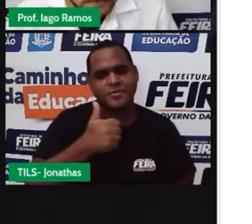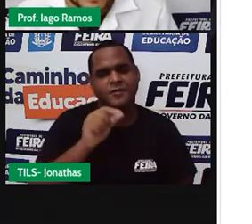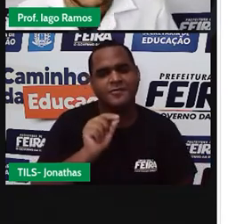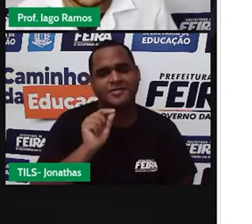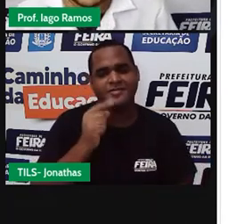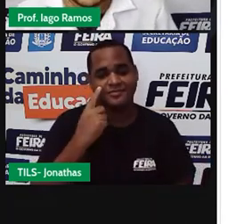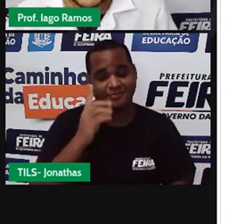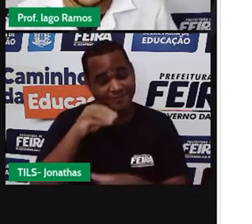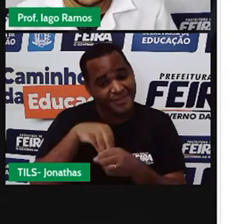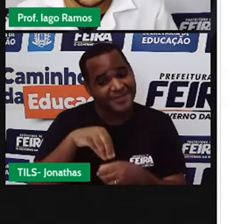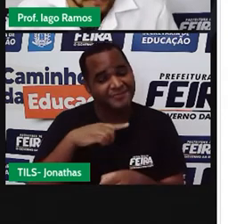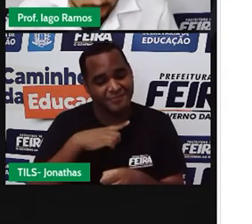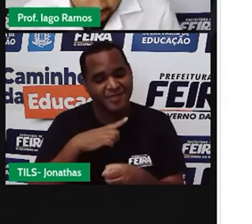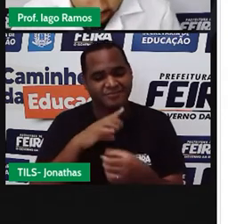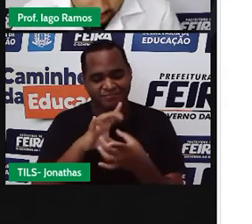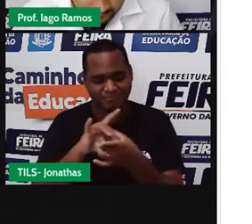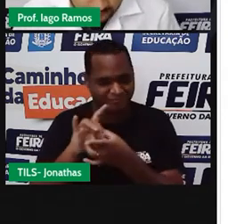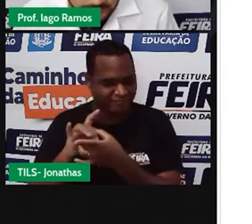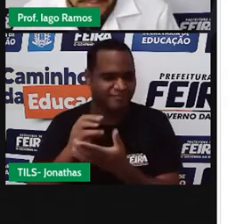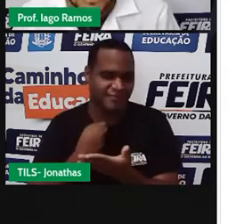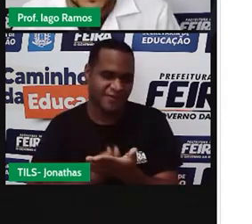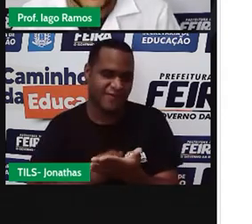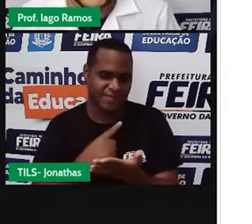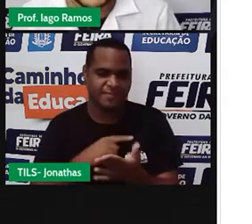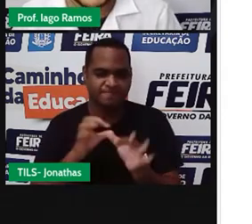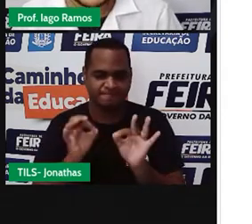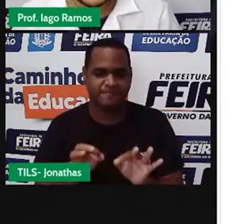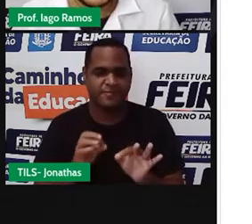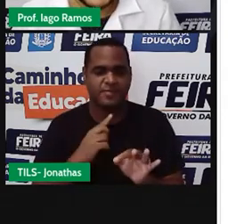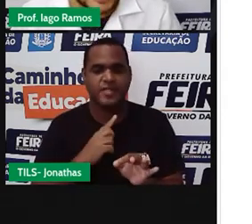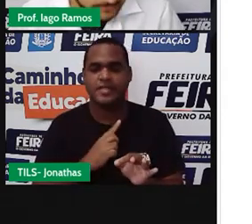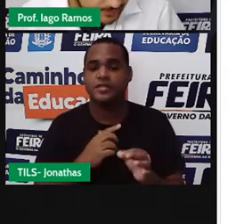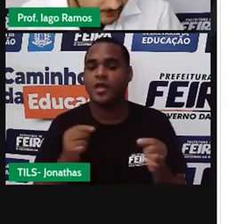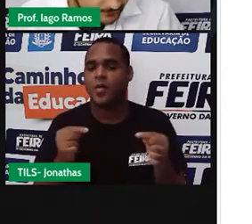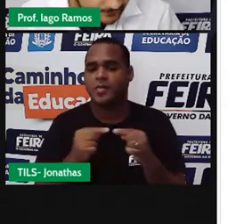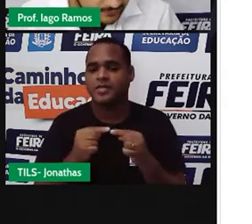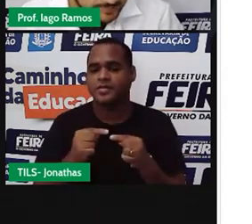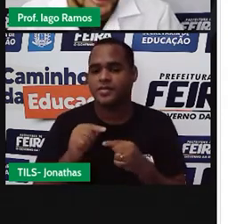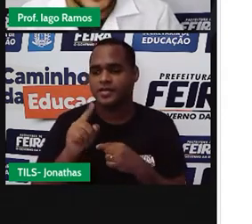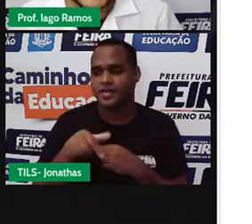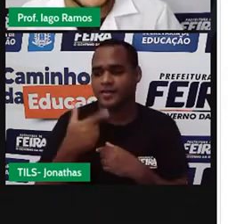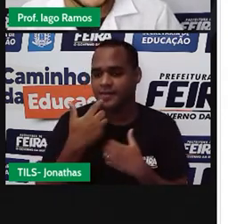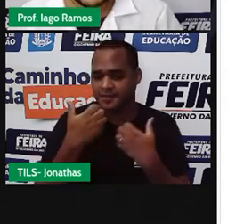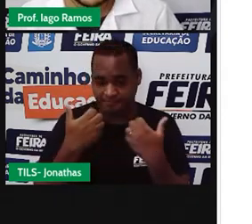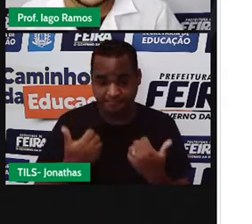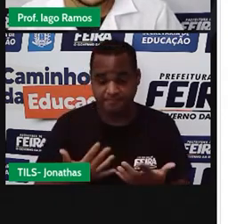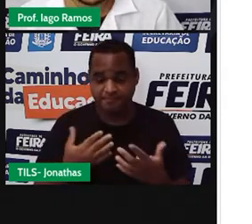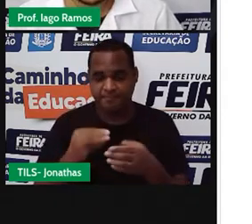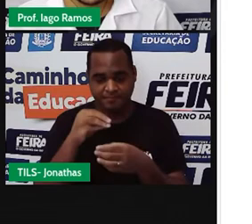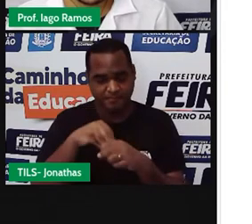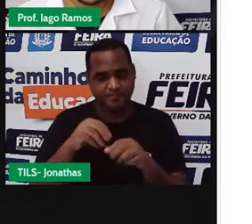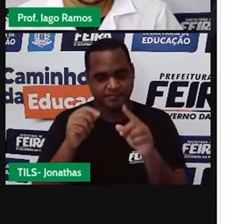parênteses certo é o quê Cabelo dos parentes e o que é que vender dos parênteses tem 15